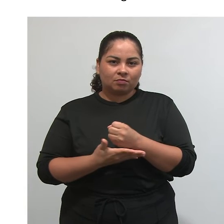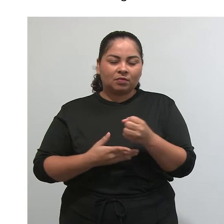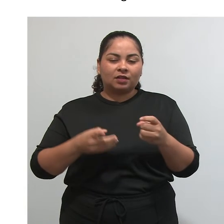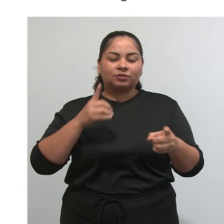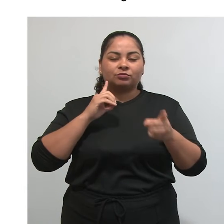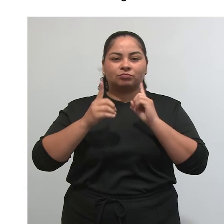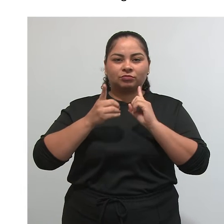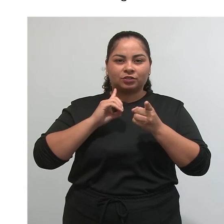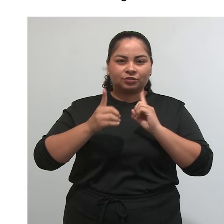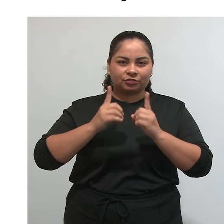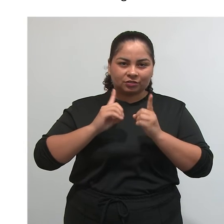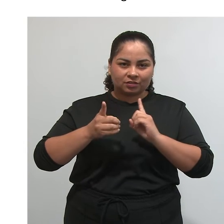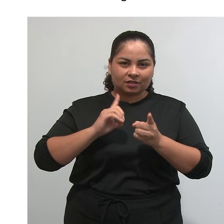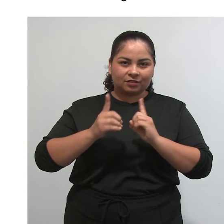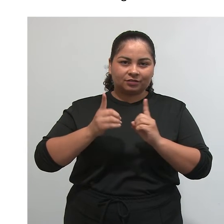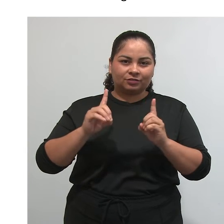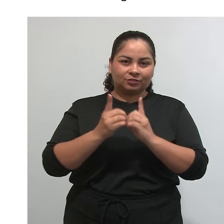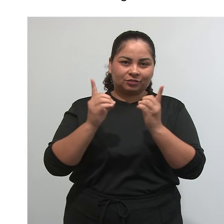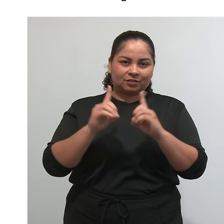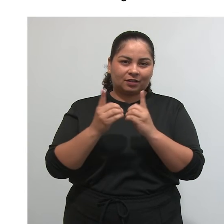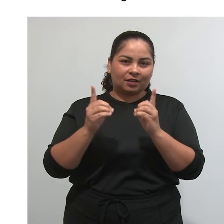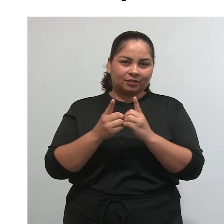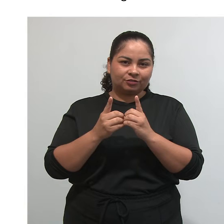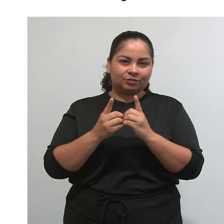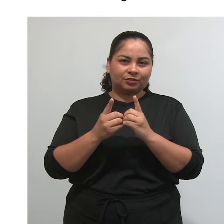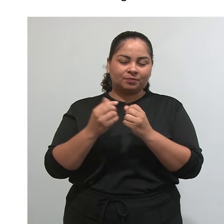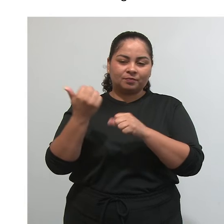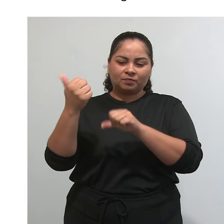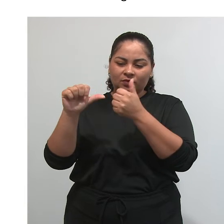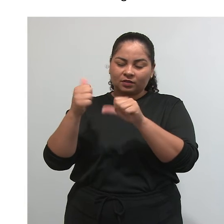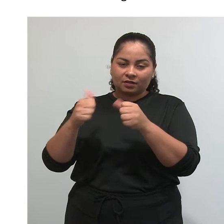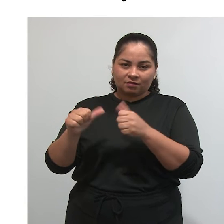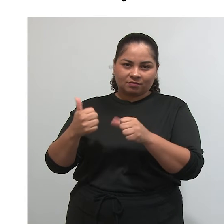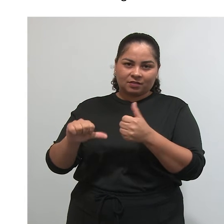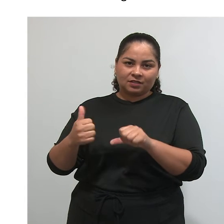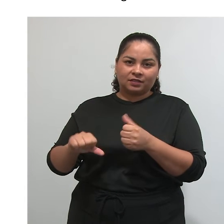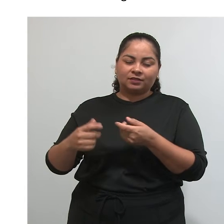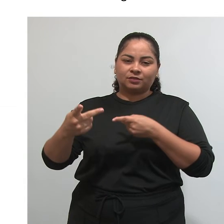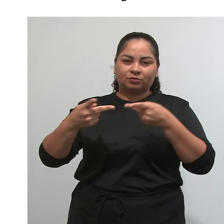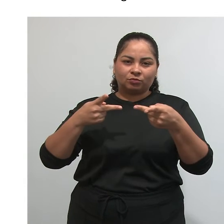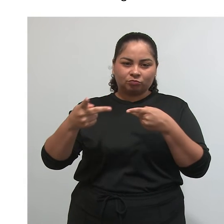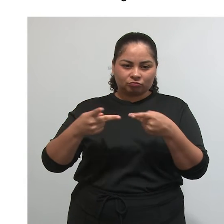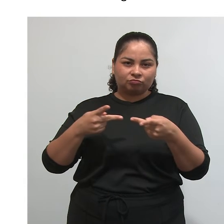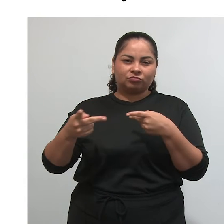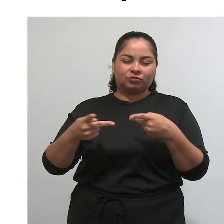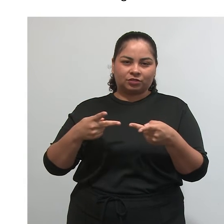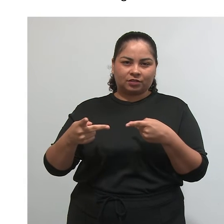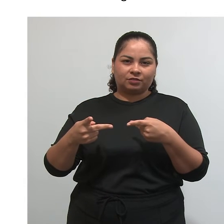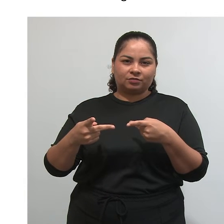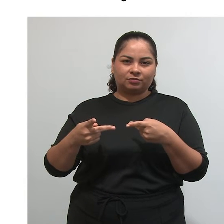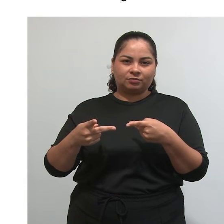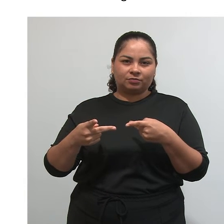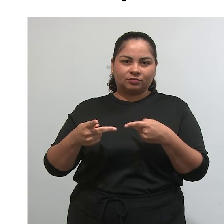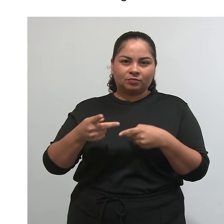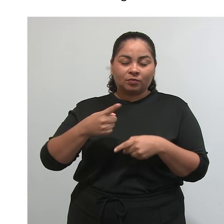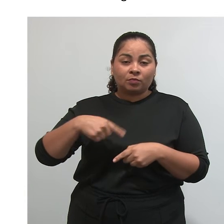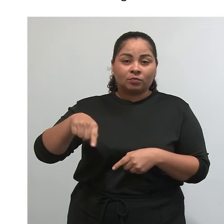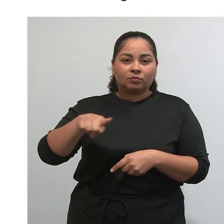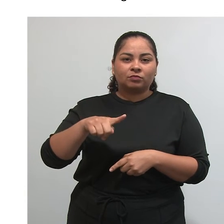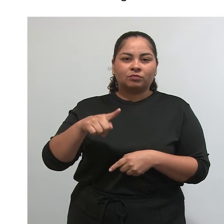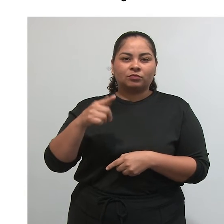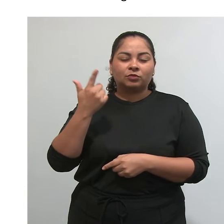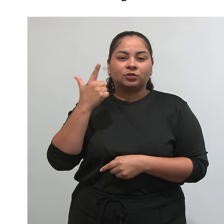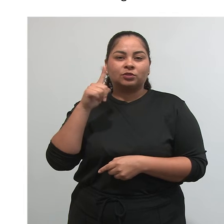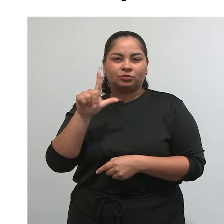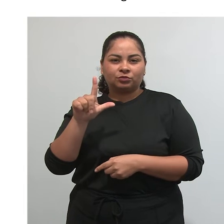entendam um pouquinho melhor sobre os conceitos básicos, né, da didática, da avaliação e também de